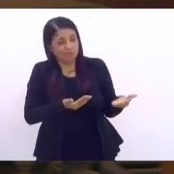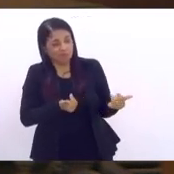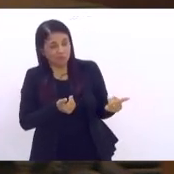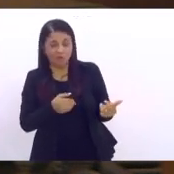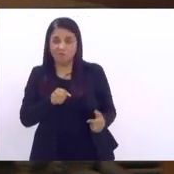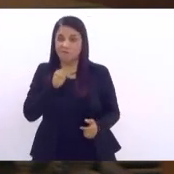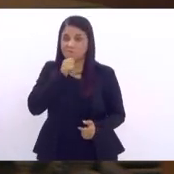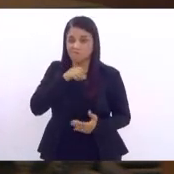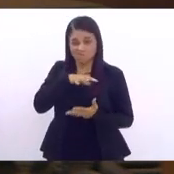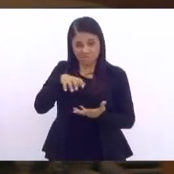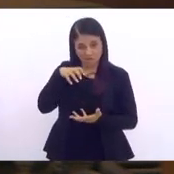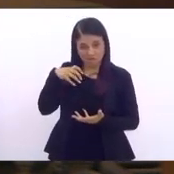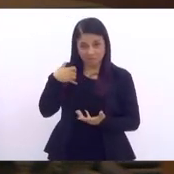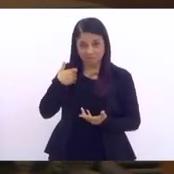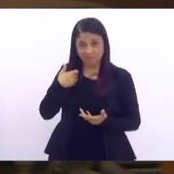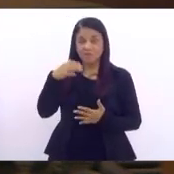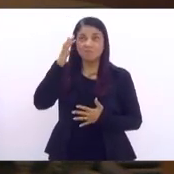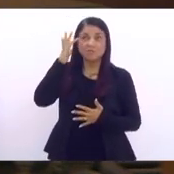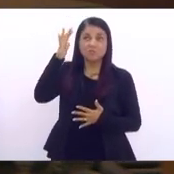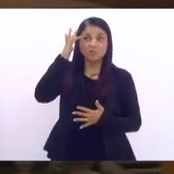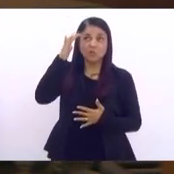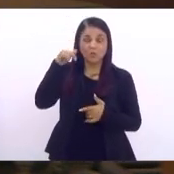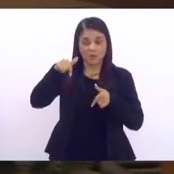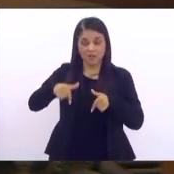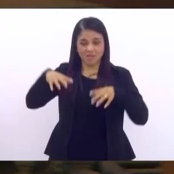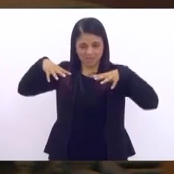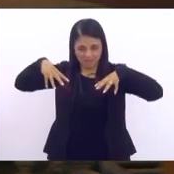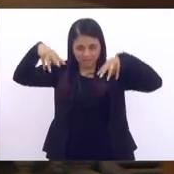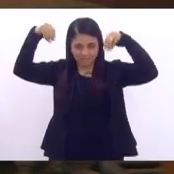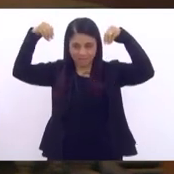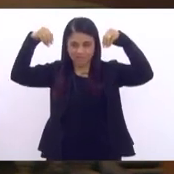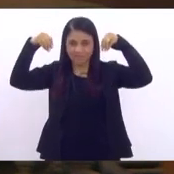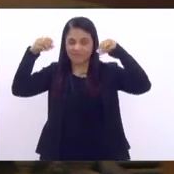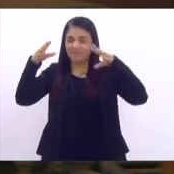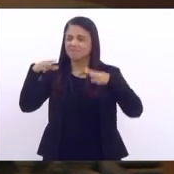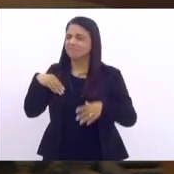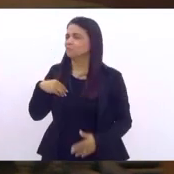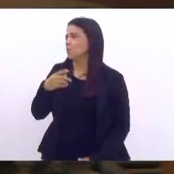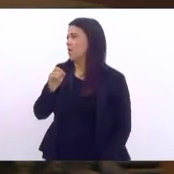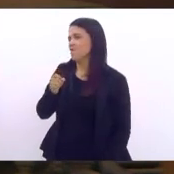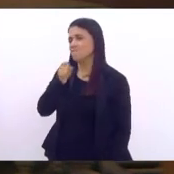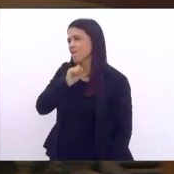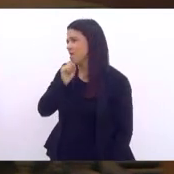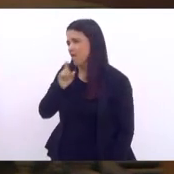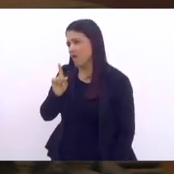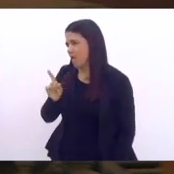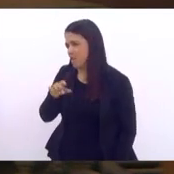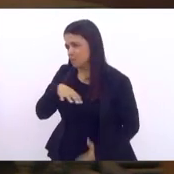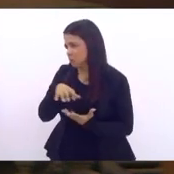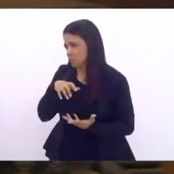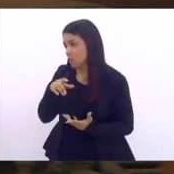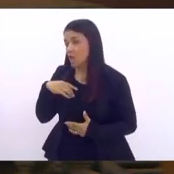aqui nesta casa histórica. Não é velho, é experiente. Nesta casa histórica,